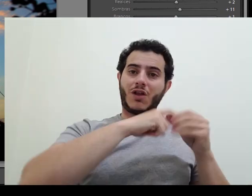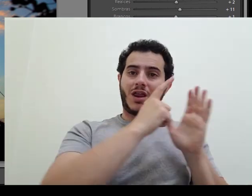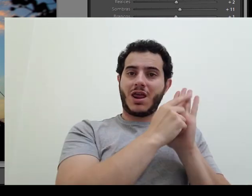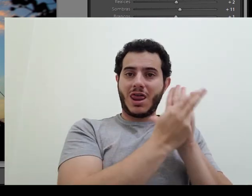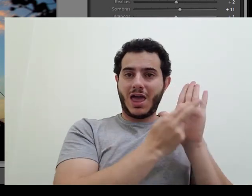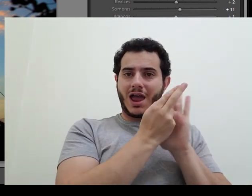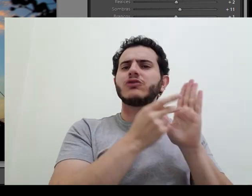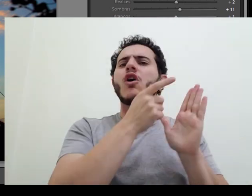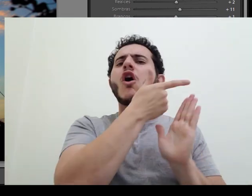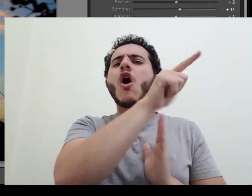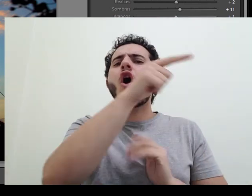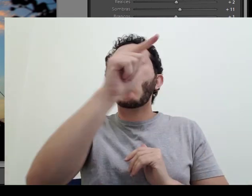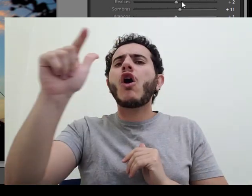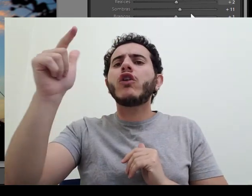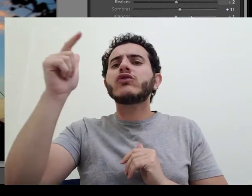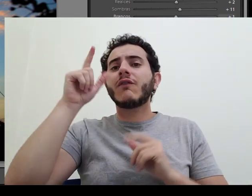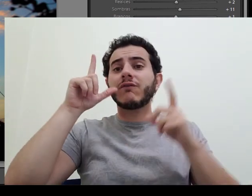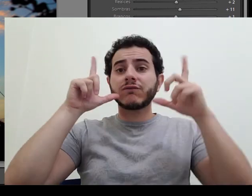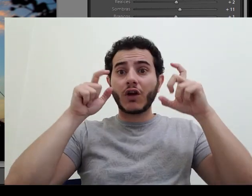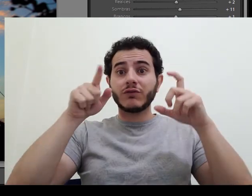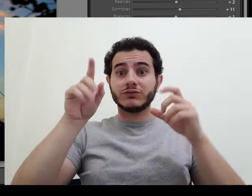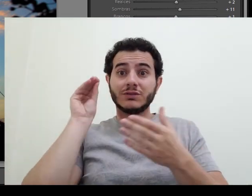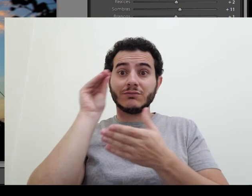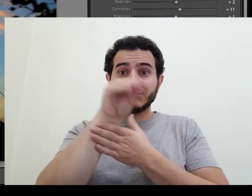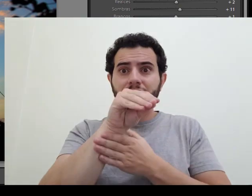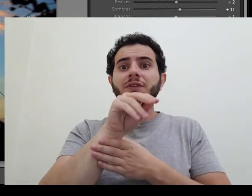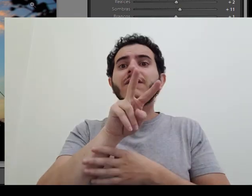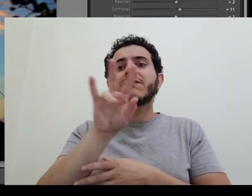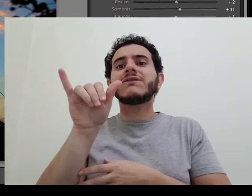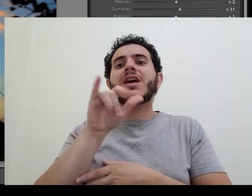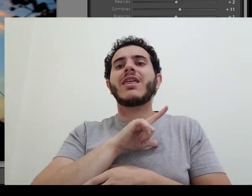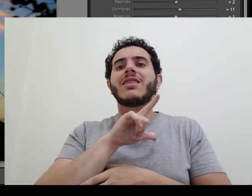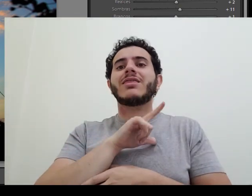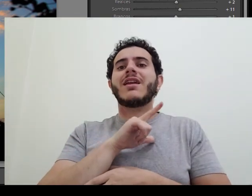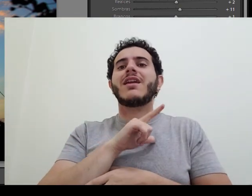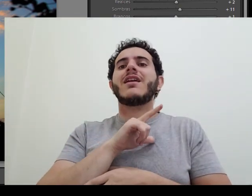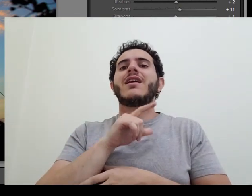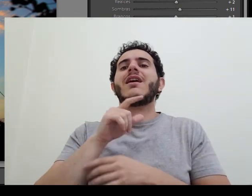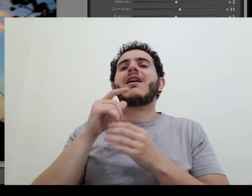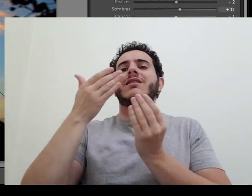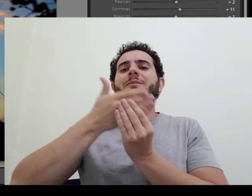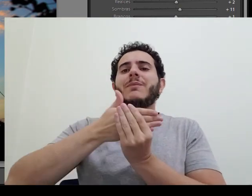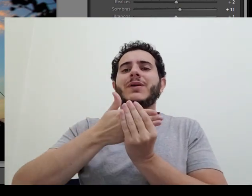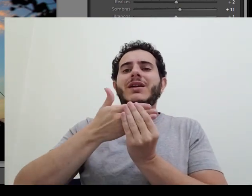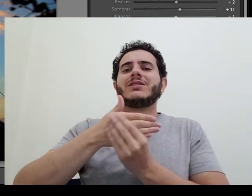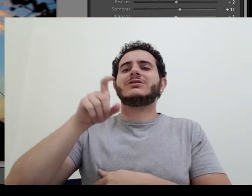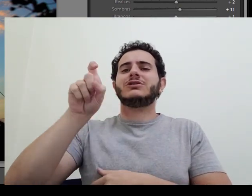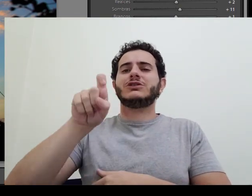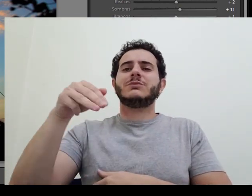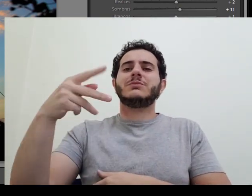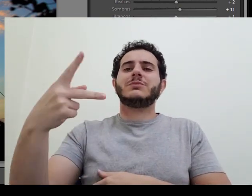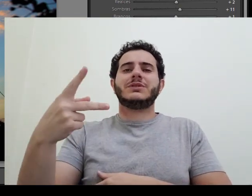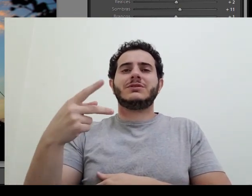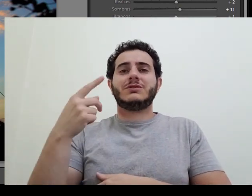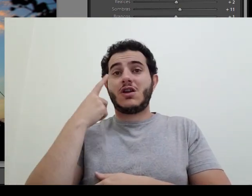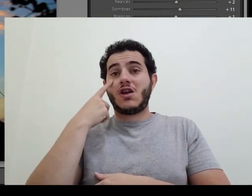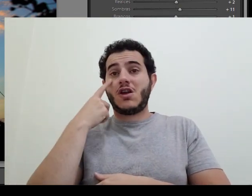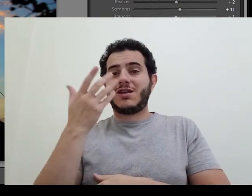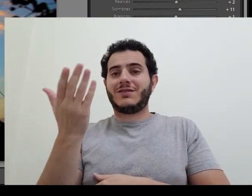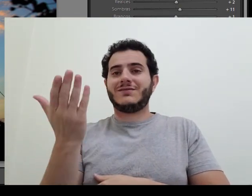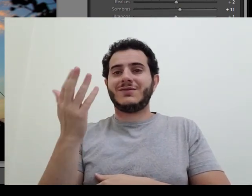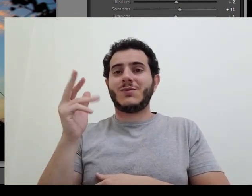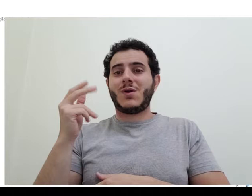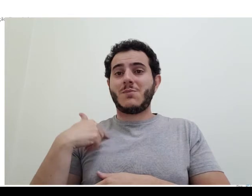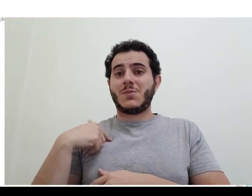de agora, todos os tratamentos que vocês fizerem em qualquer foto, em todas as fotos de vocês, vai começar a ter o arquivo XMP. Deixa eu